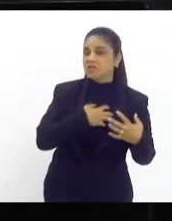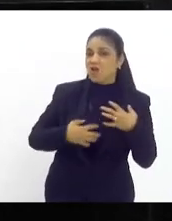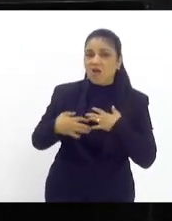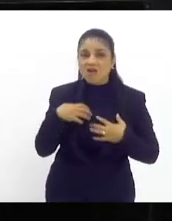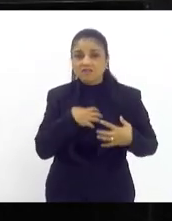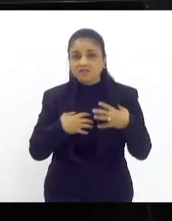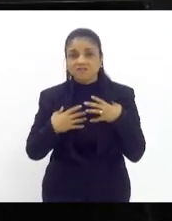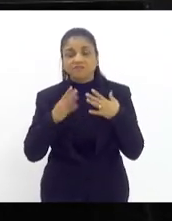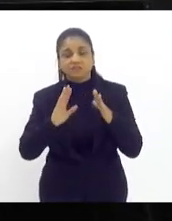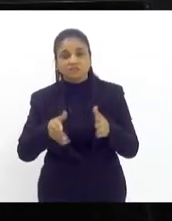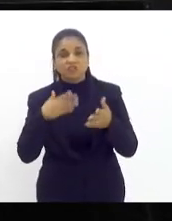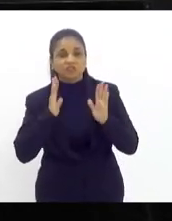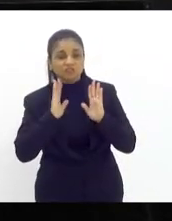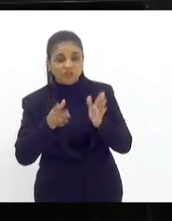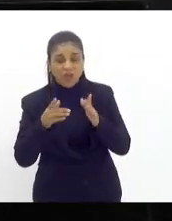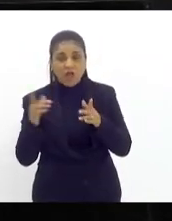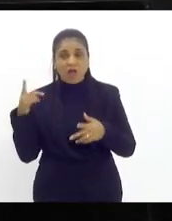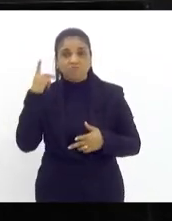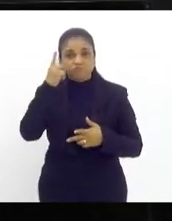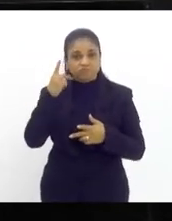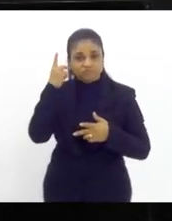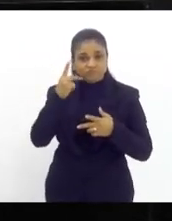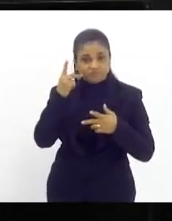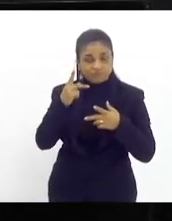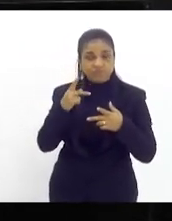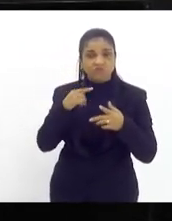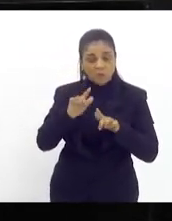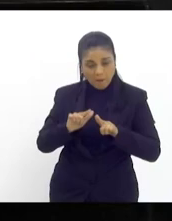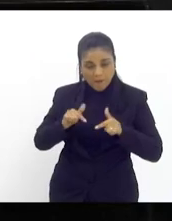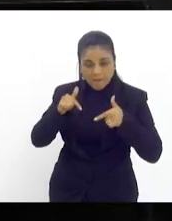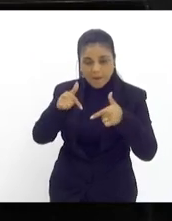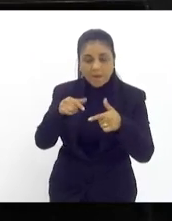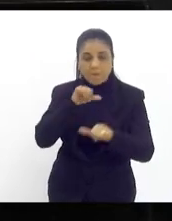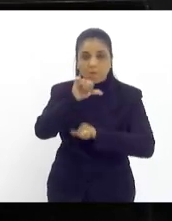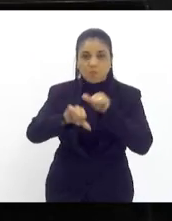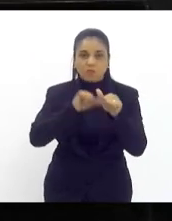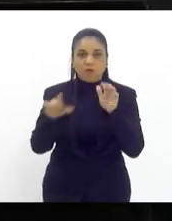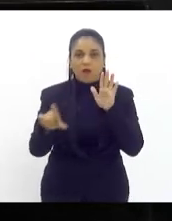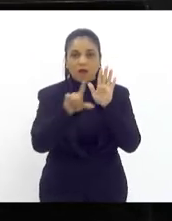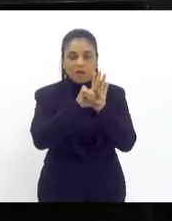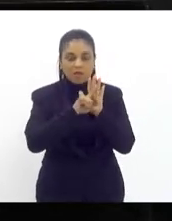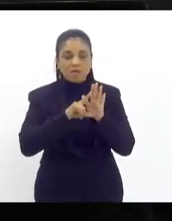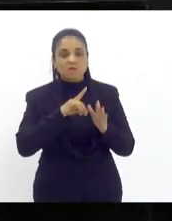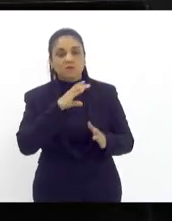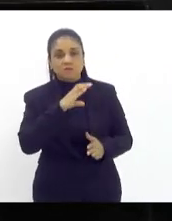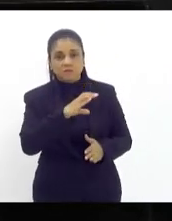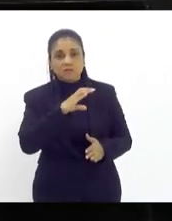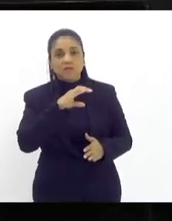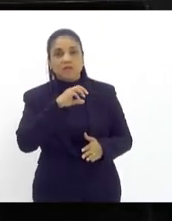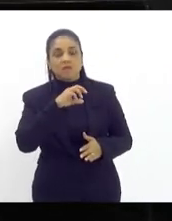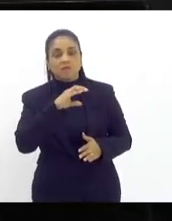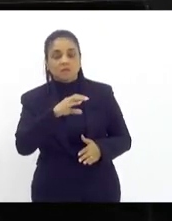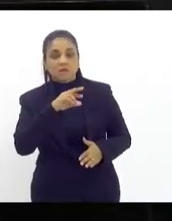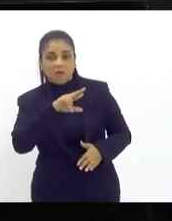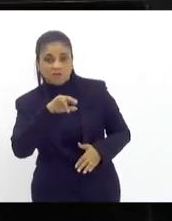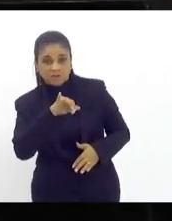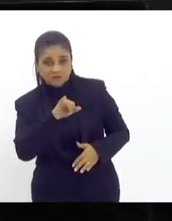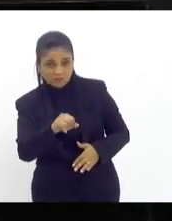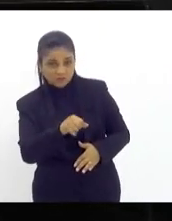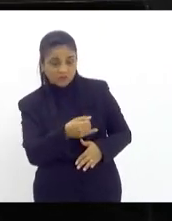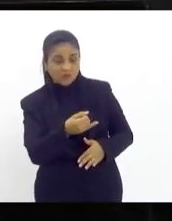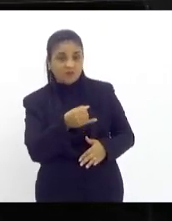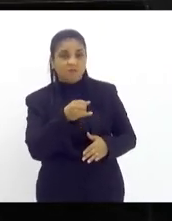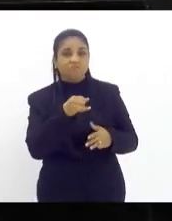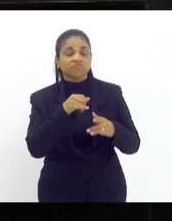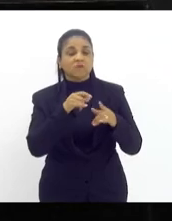para mudar a lei e garantir que o supera RJ continue e que o supera RJ seja pago também para quem recebe outro tipo de